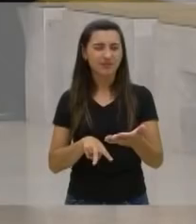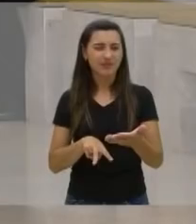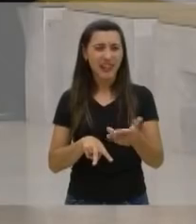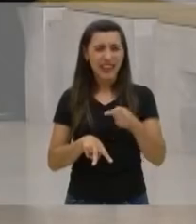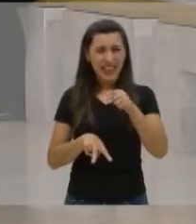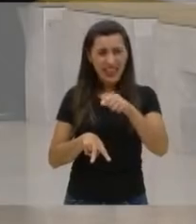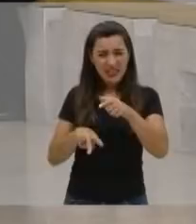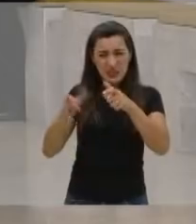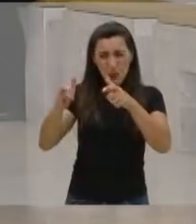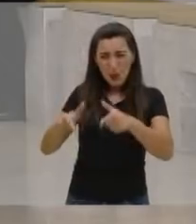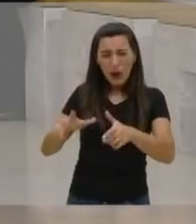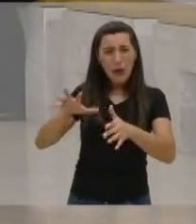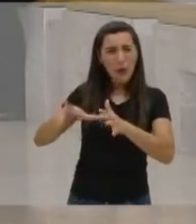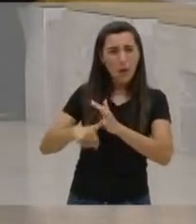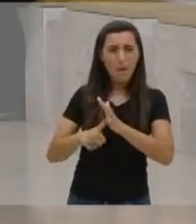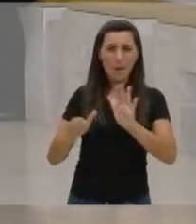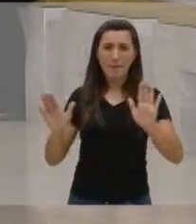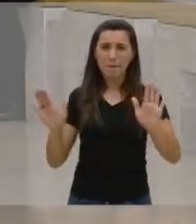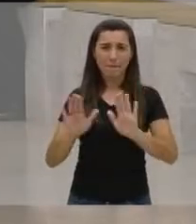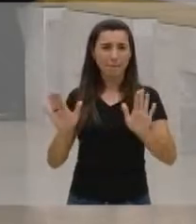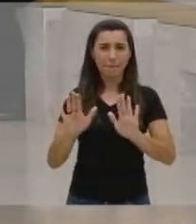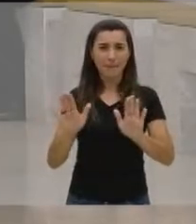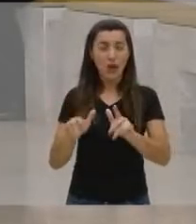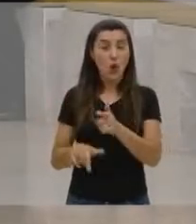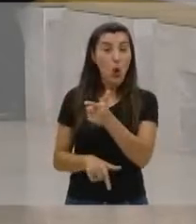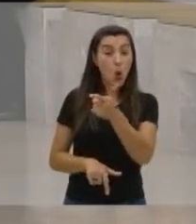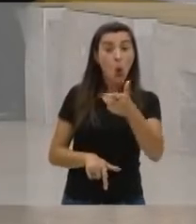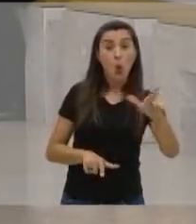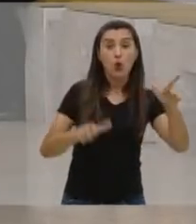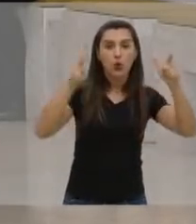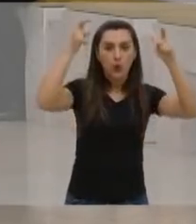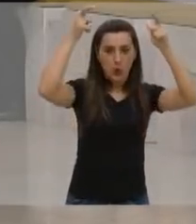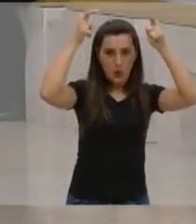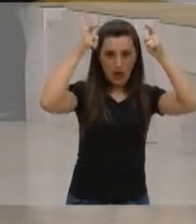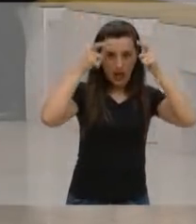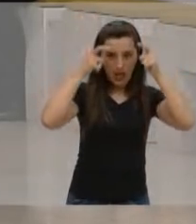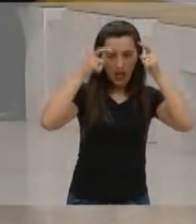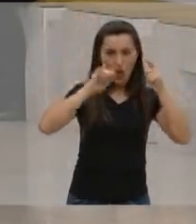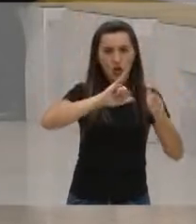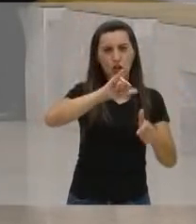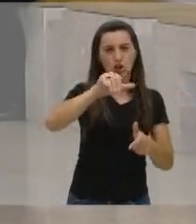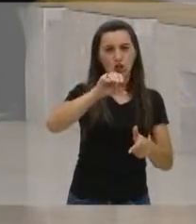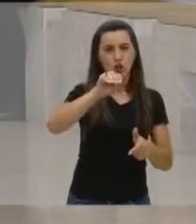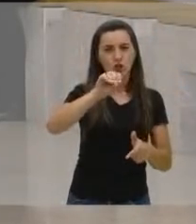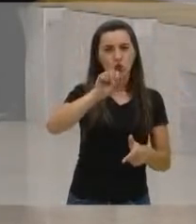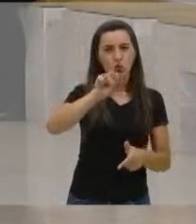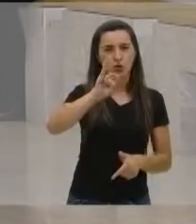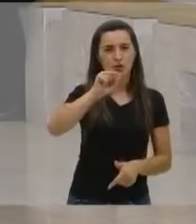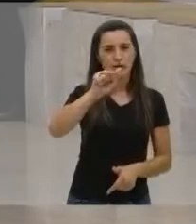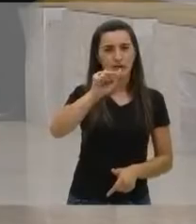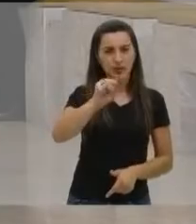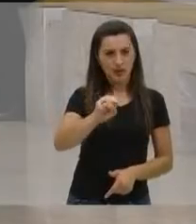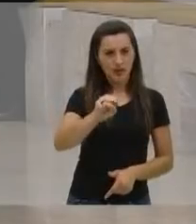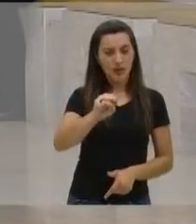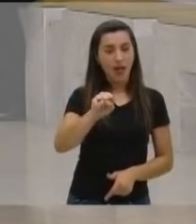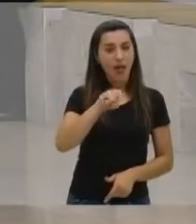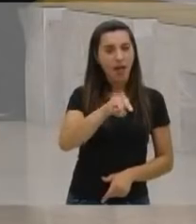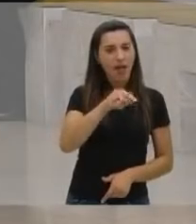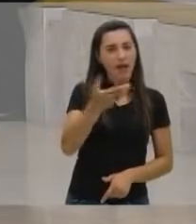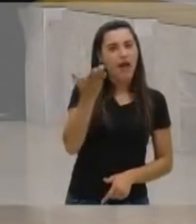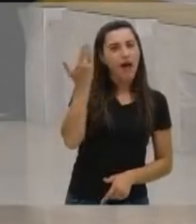foi corrupto, mas de um outro rei chamado Josias. Foi nomeado rei ainda